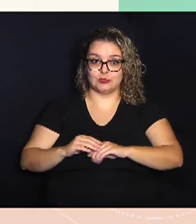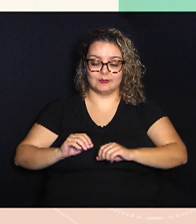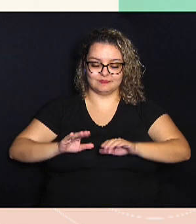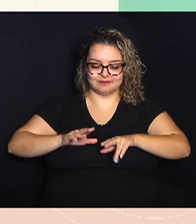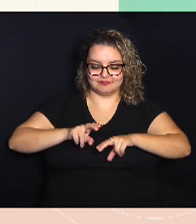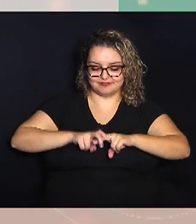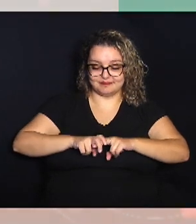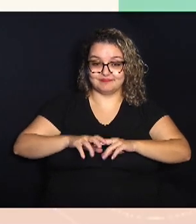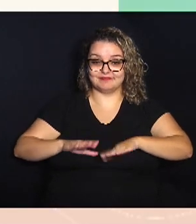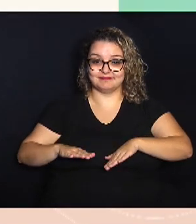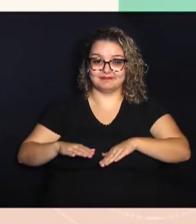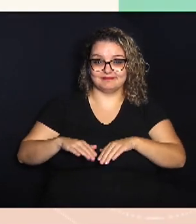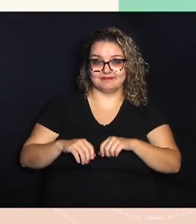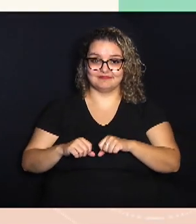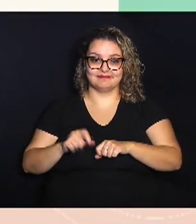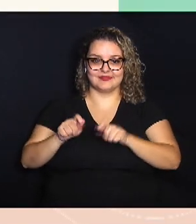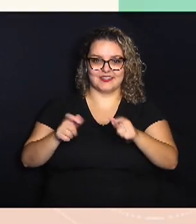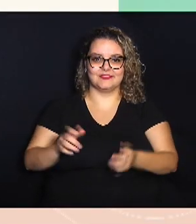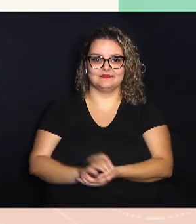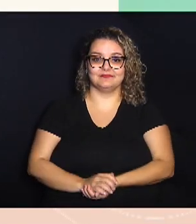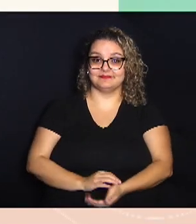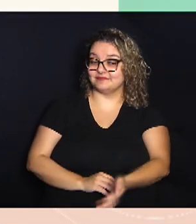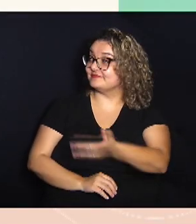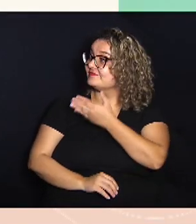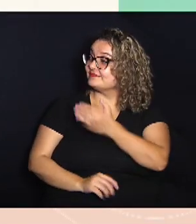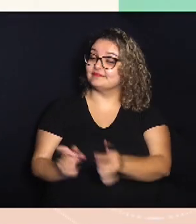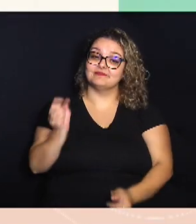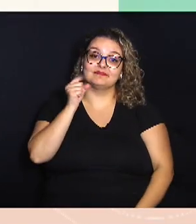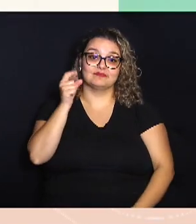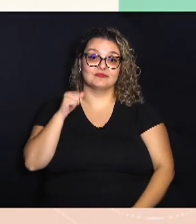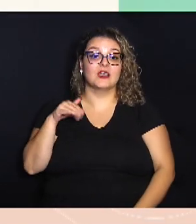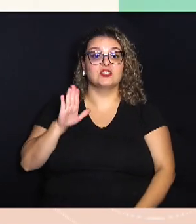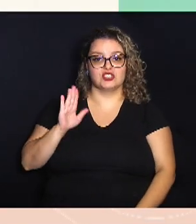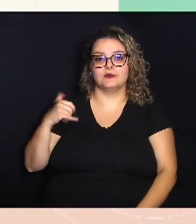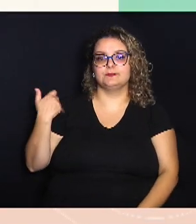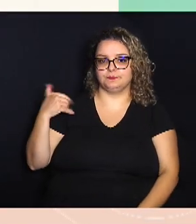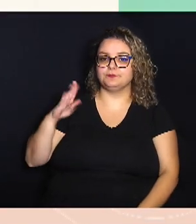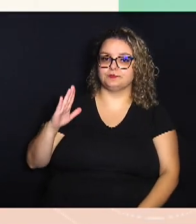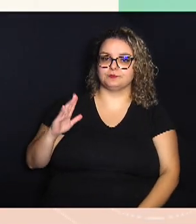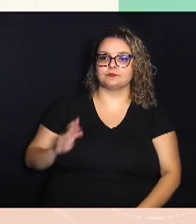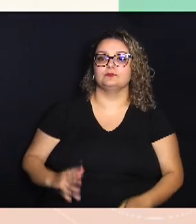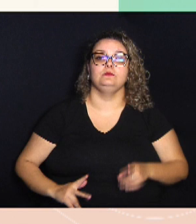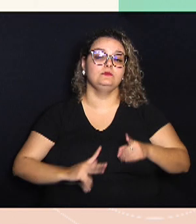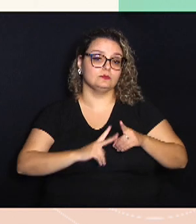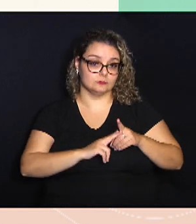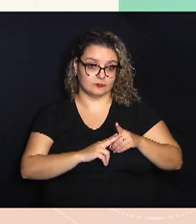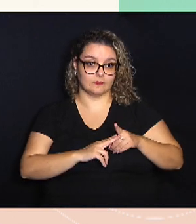com pessoas. Alvinho é um gatão adulto e castrado, tem uma